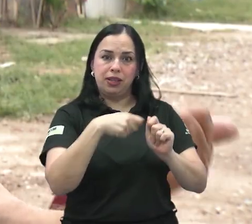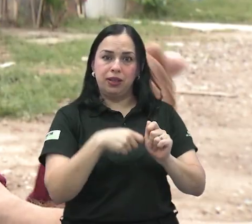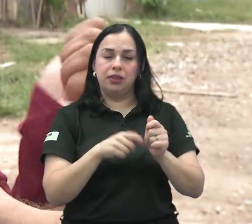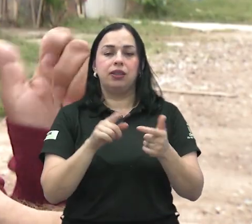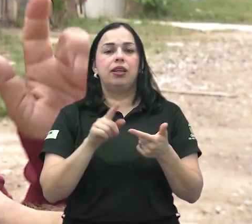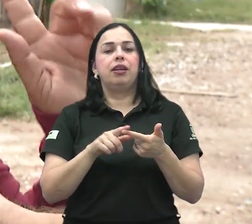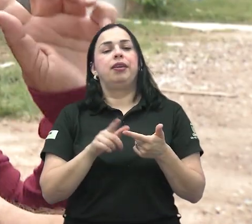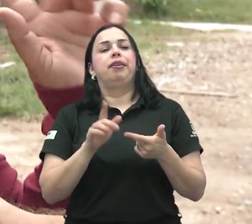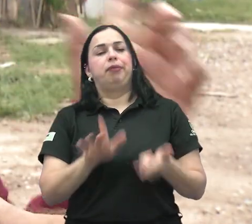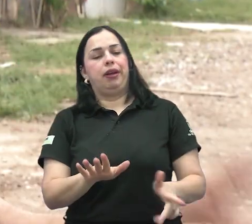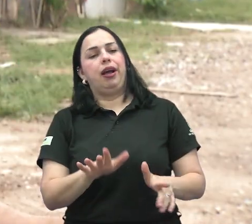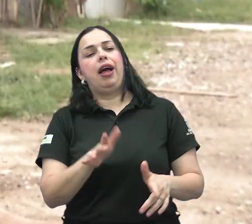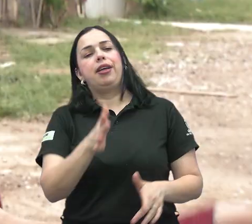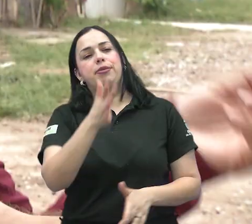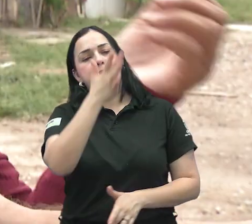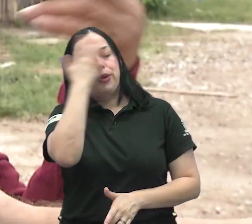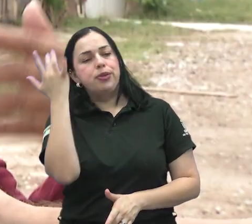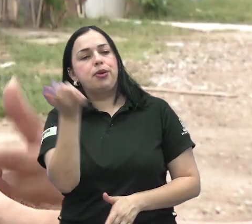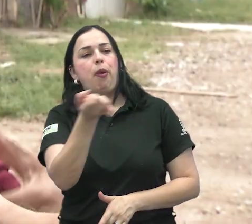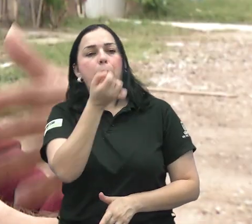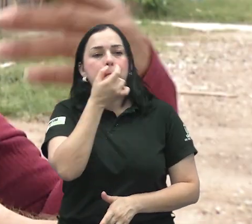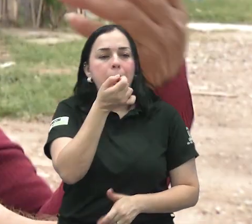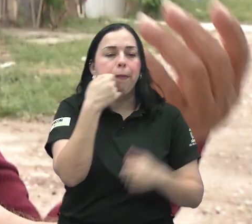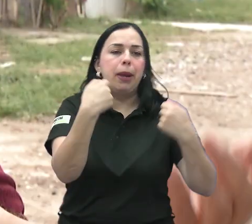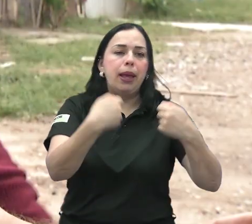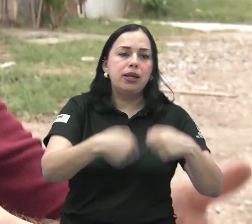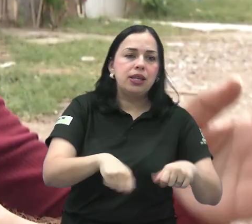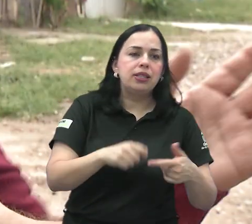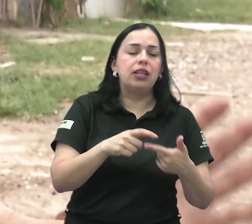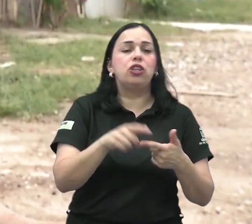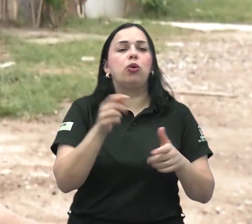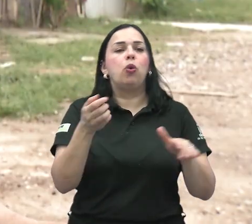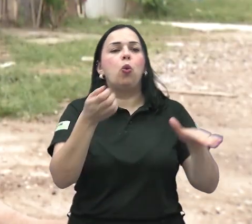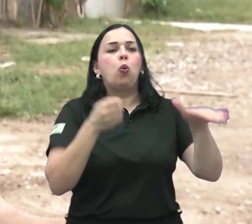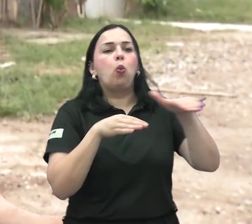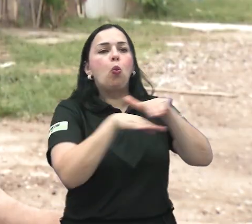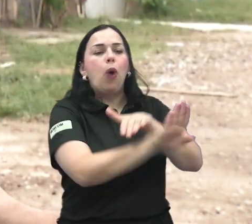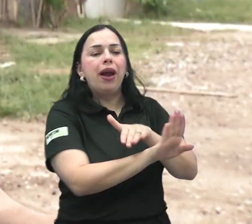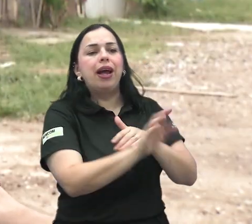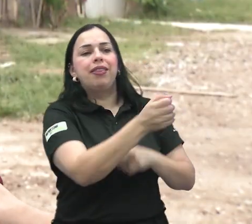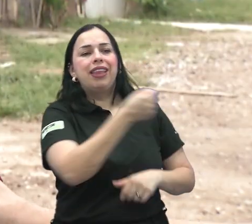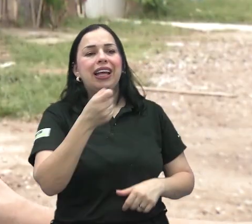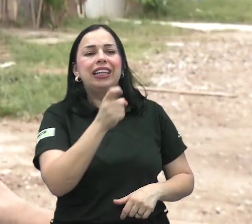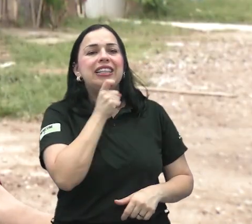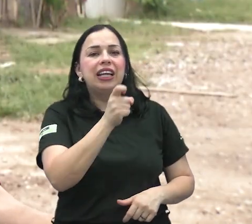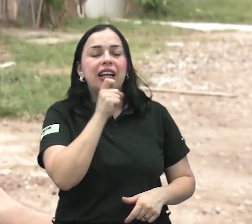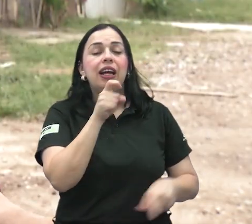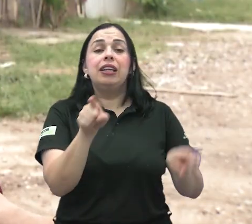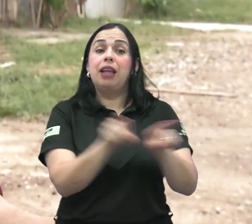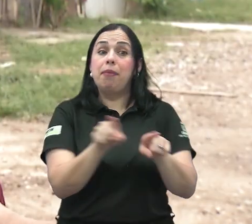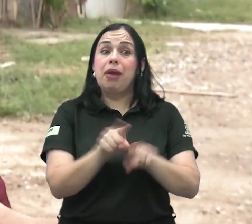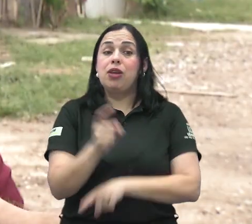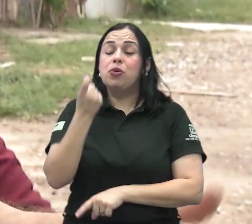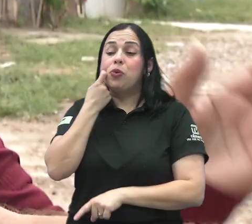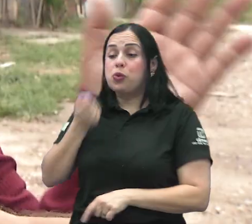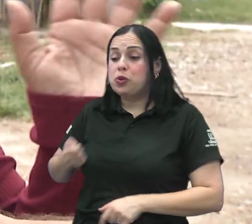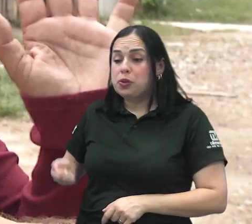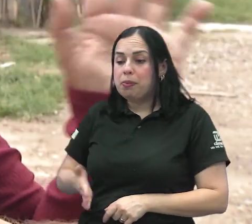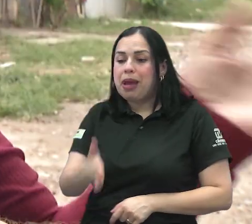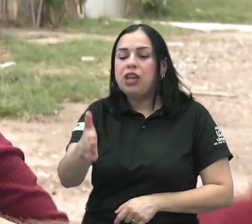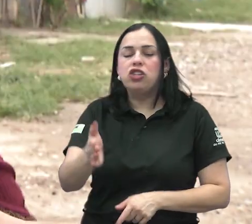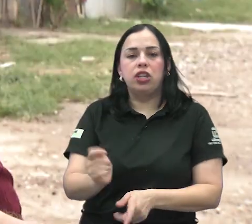agravante dos remédios dos idosos que toma, controlado, que precisa da geladeira, os peixes também que os pescadores